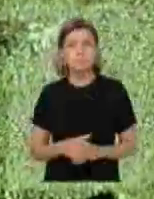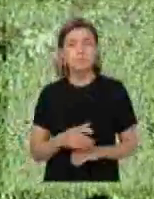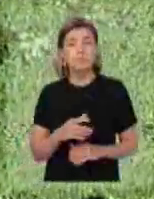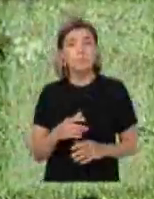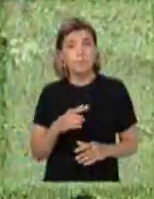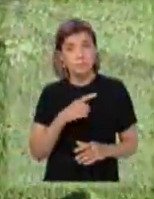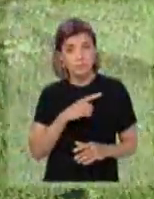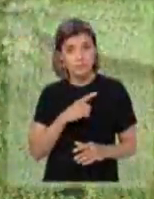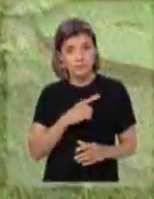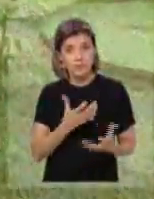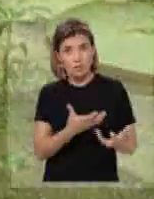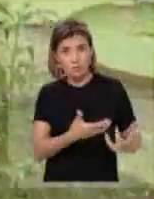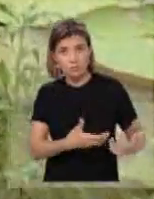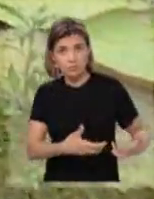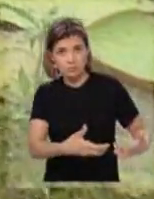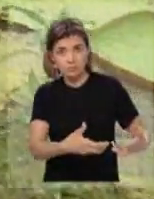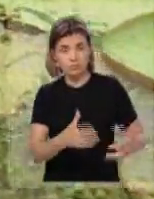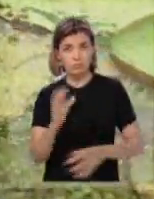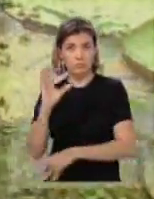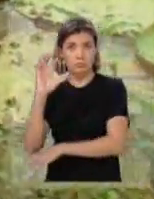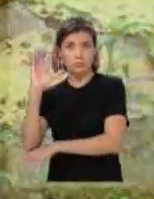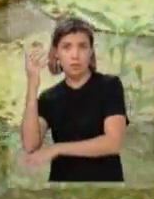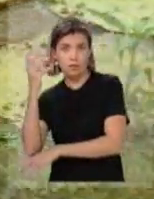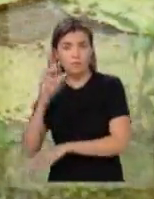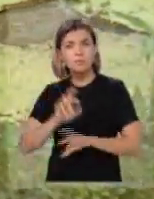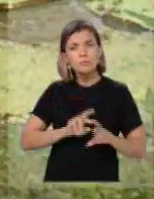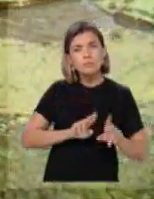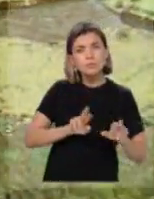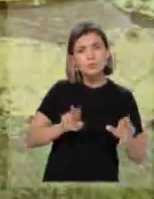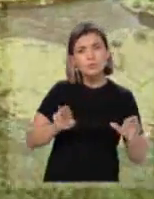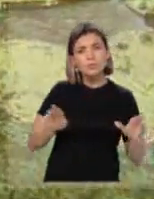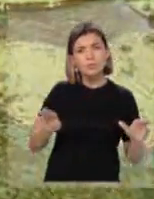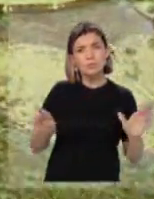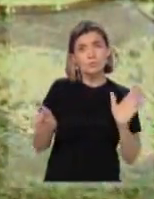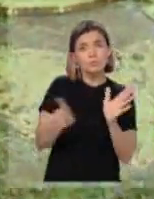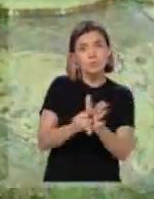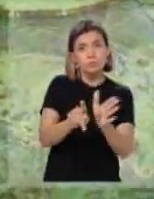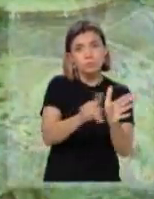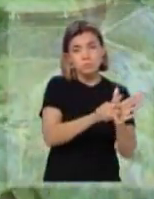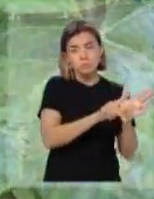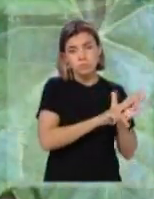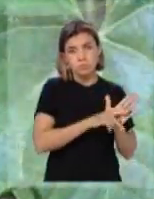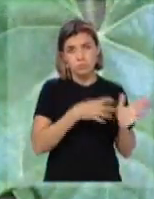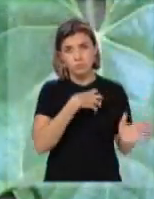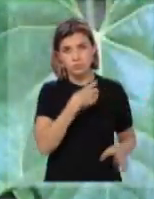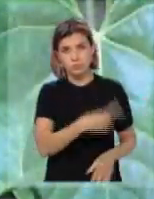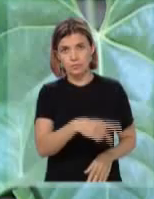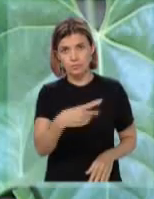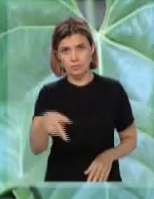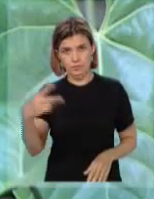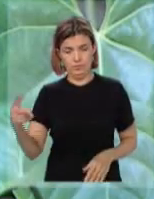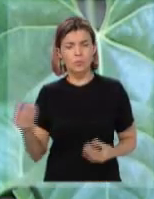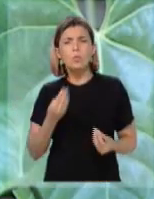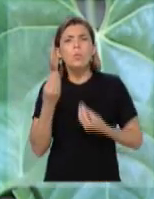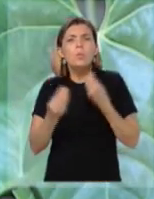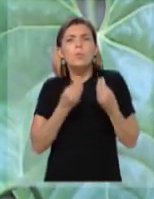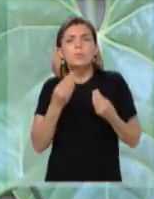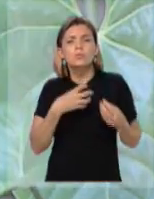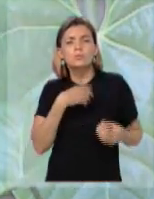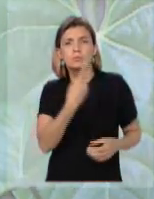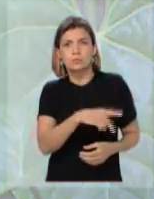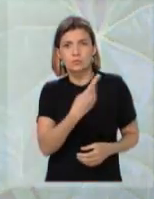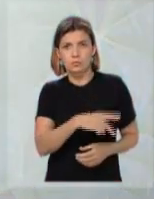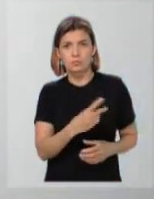Cada um desses organismos pertence a um grupo distinto e possui características próprias. Mas que